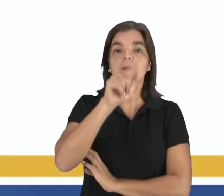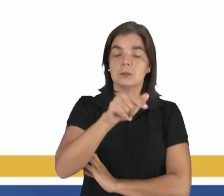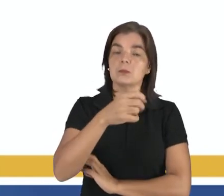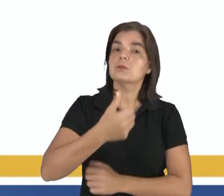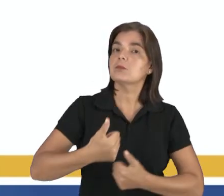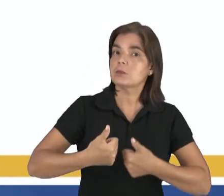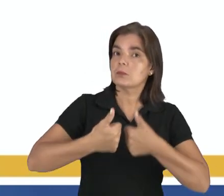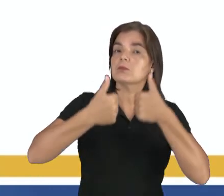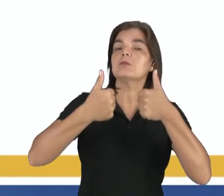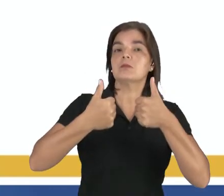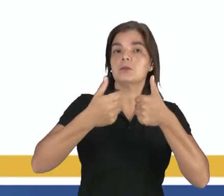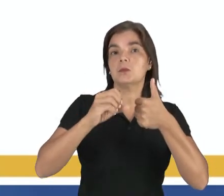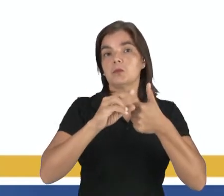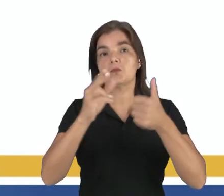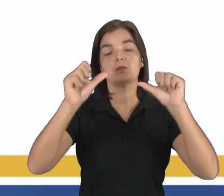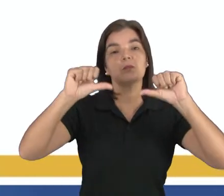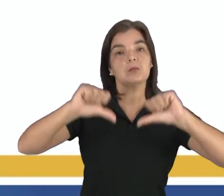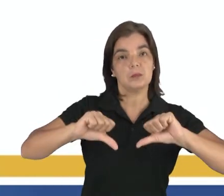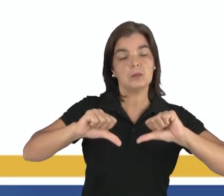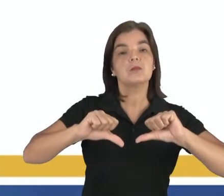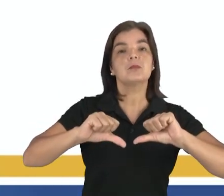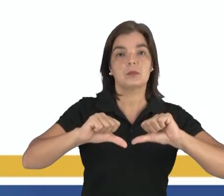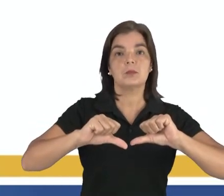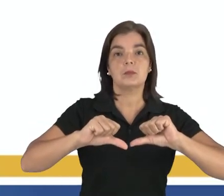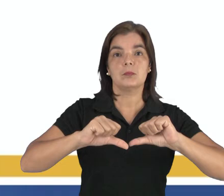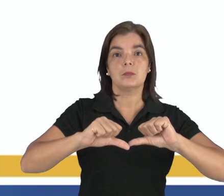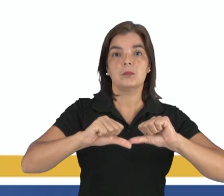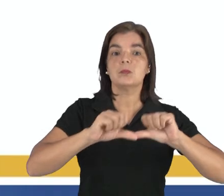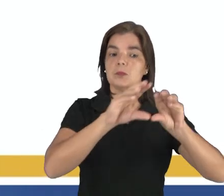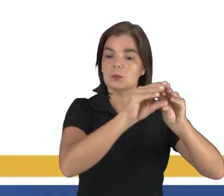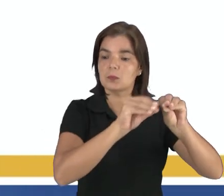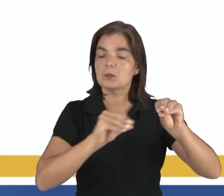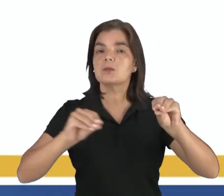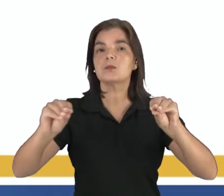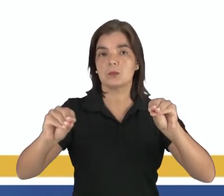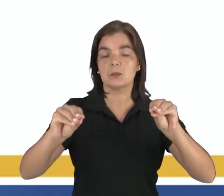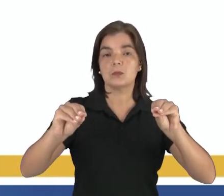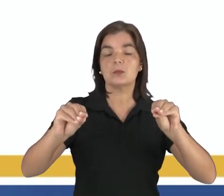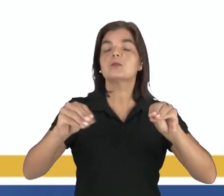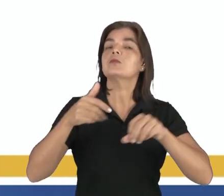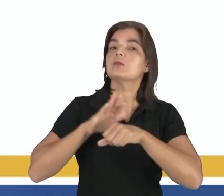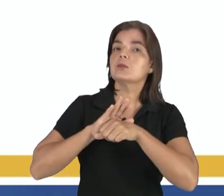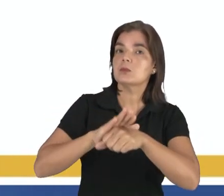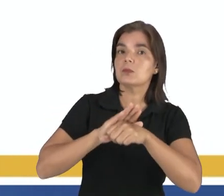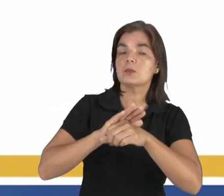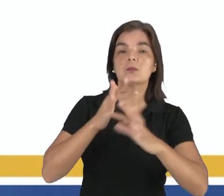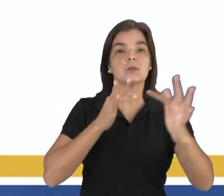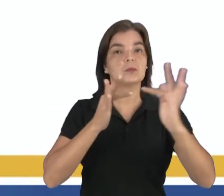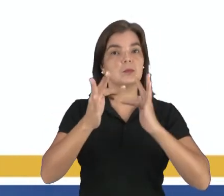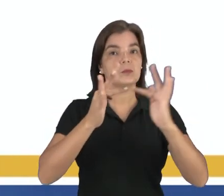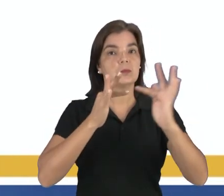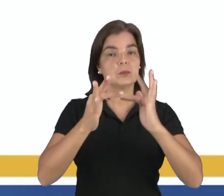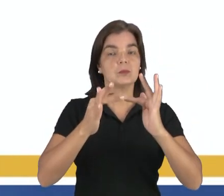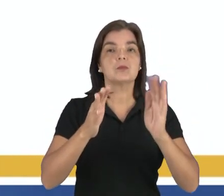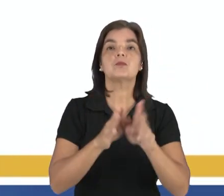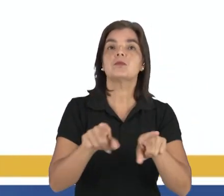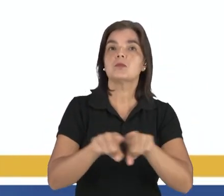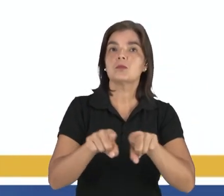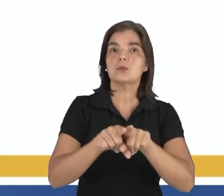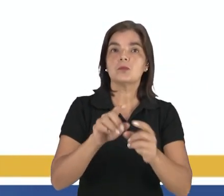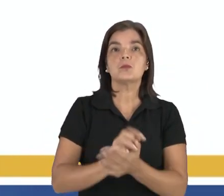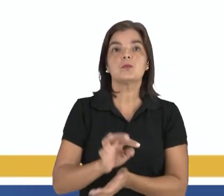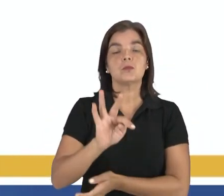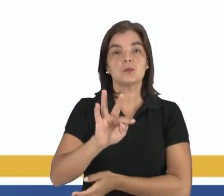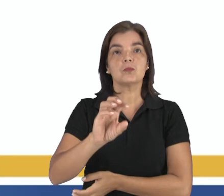fluido positivo ou negativo que sai de um corpo para outro. E após diversas contribuições da física, o norte-americano